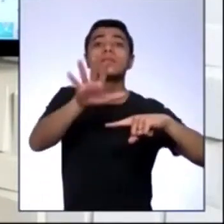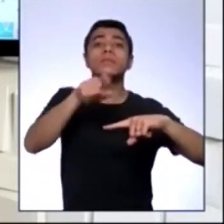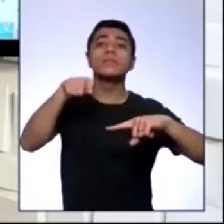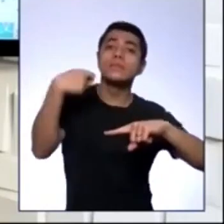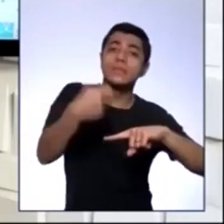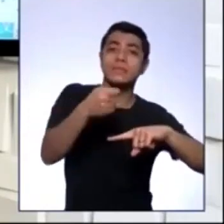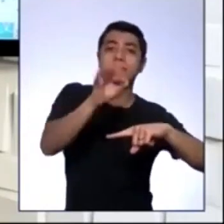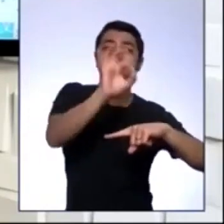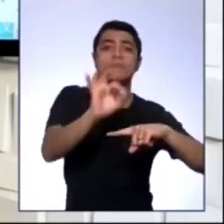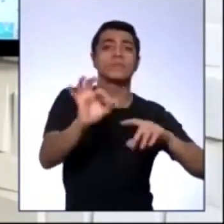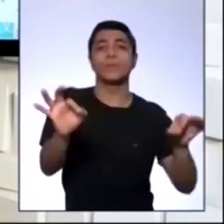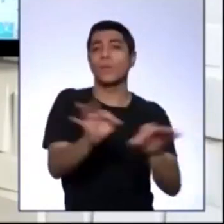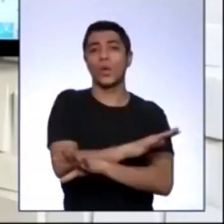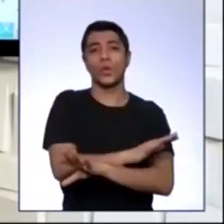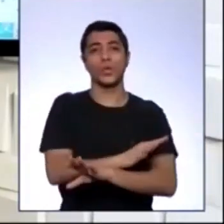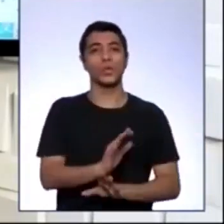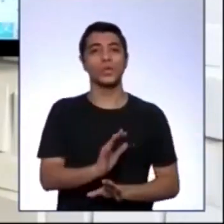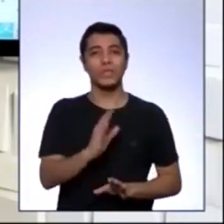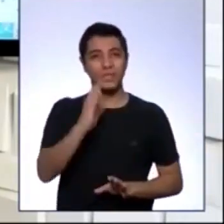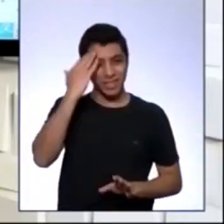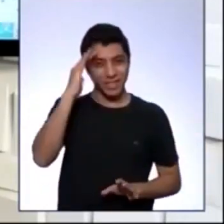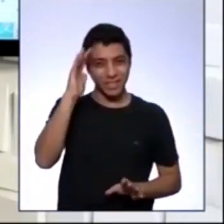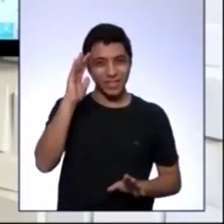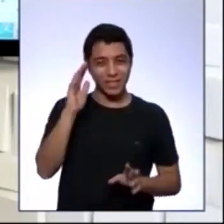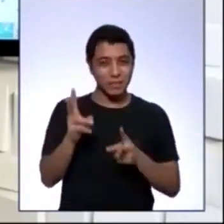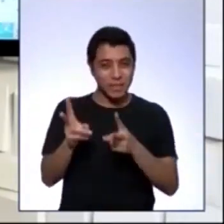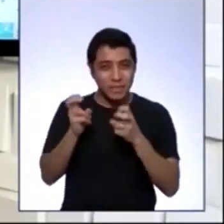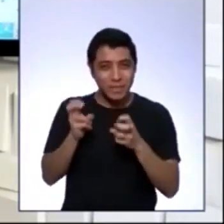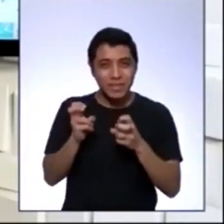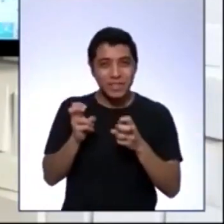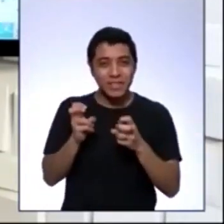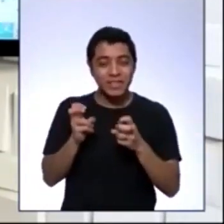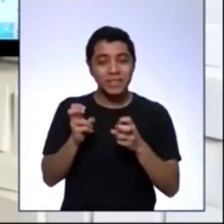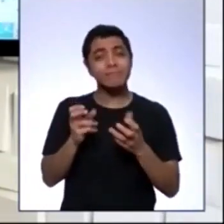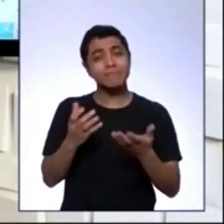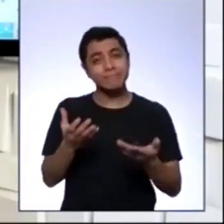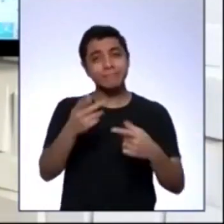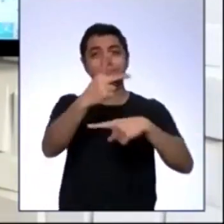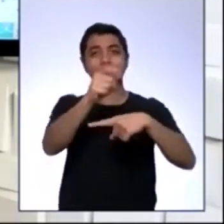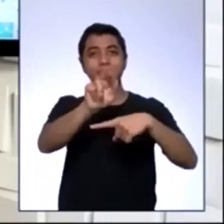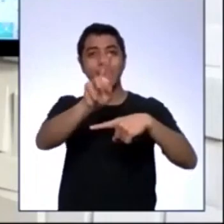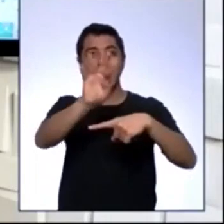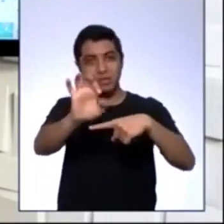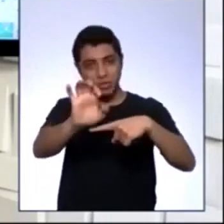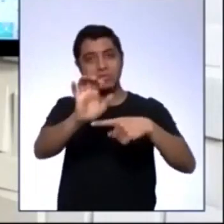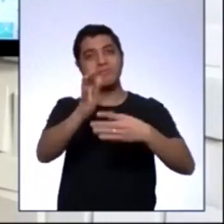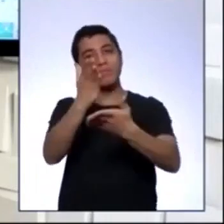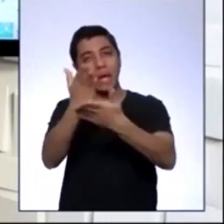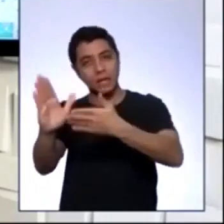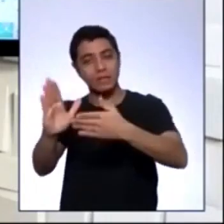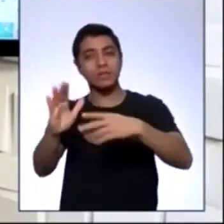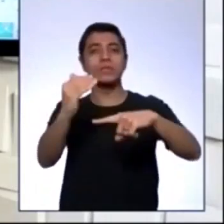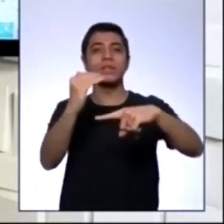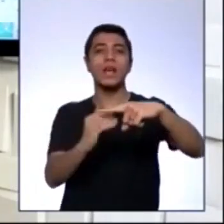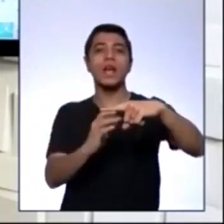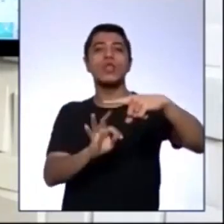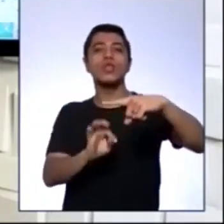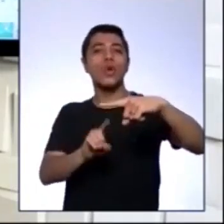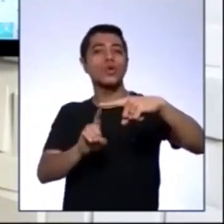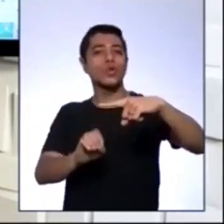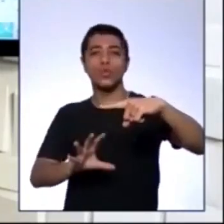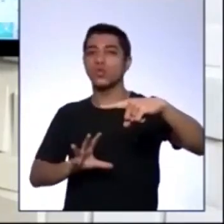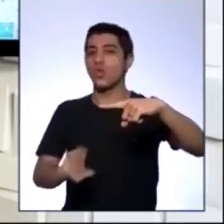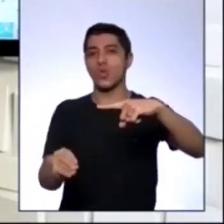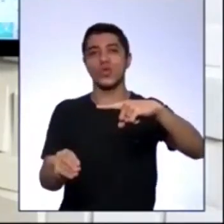oitenta por cento percebeu porque senão a parte pelo todo oito em cada dez